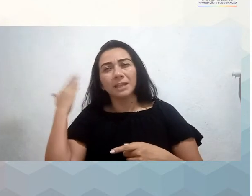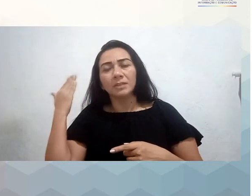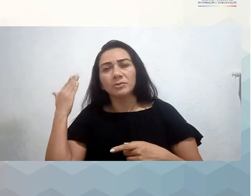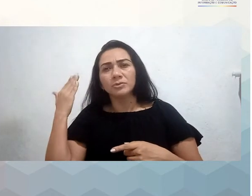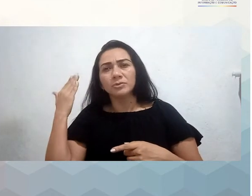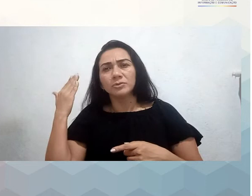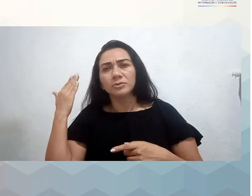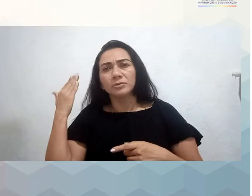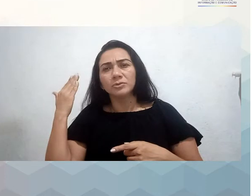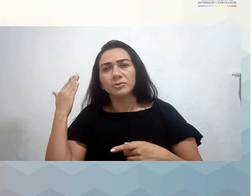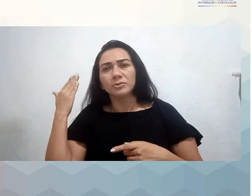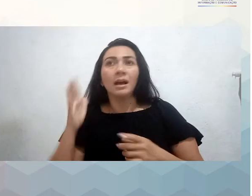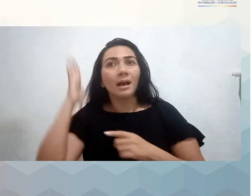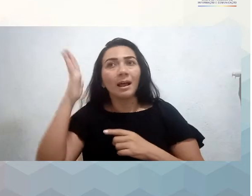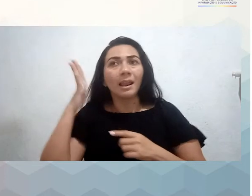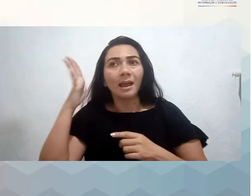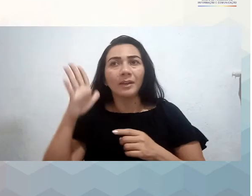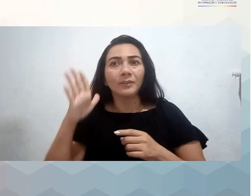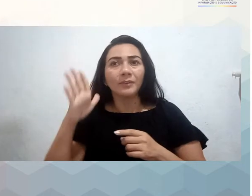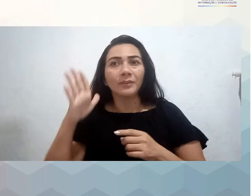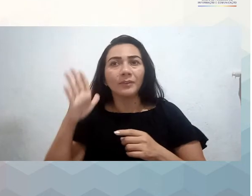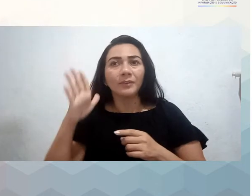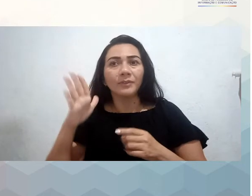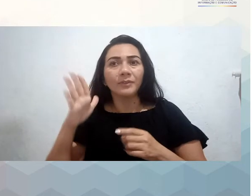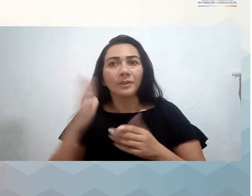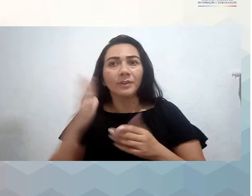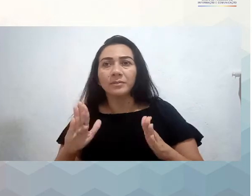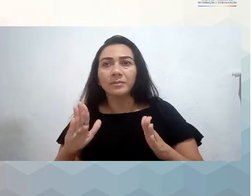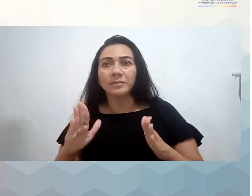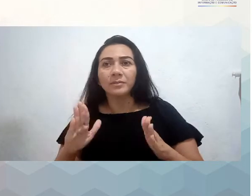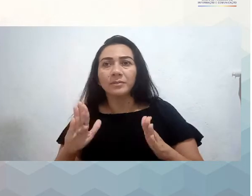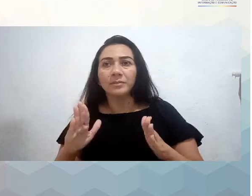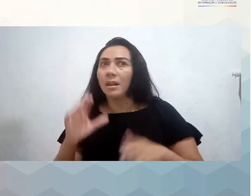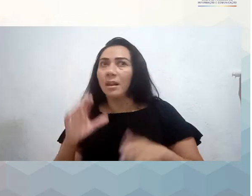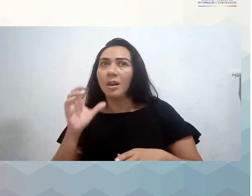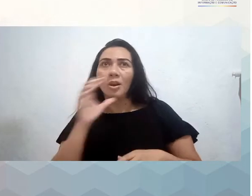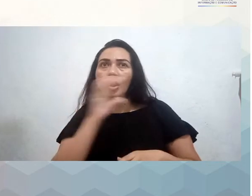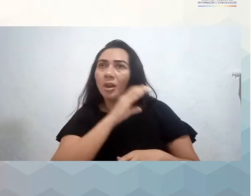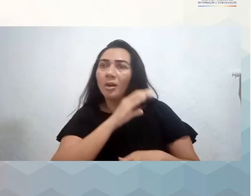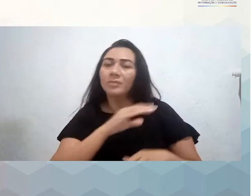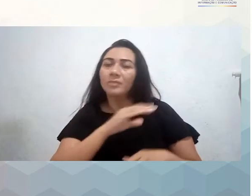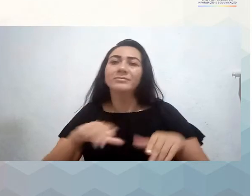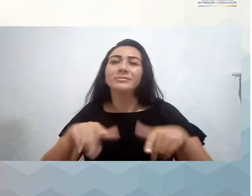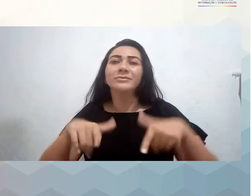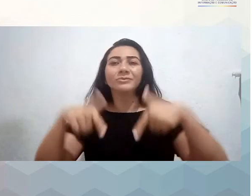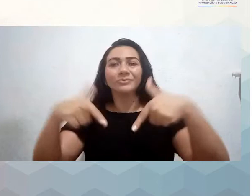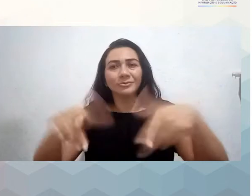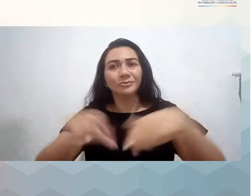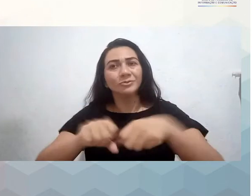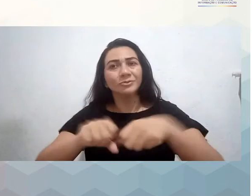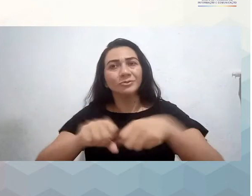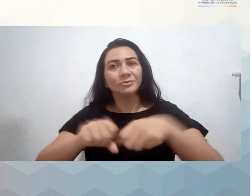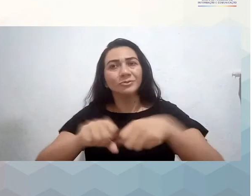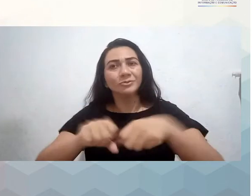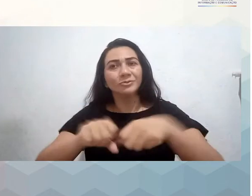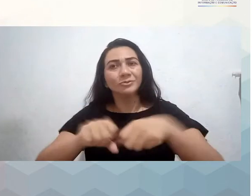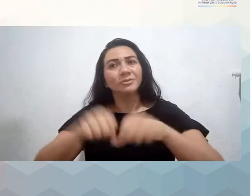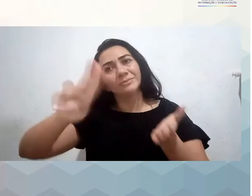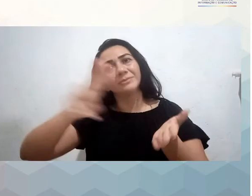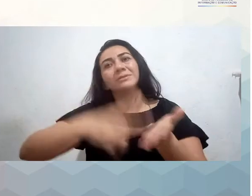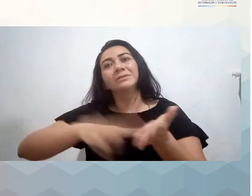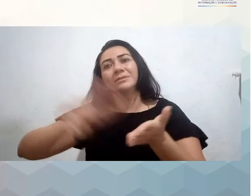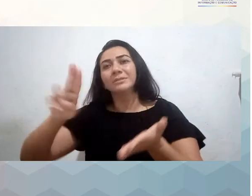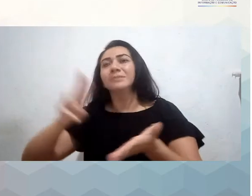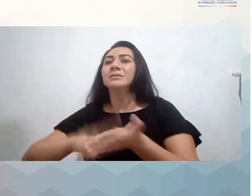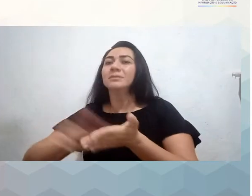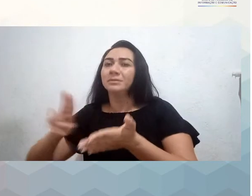vou tentar fazer isso, se eu não conseguir, até sábado, que é um prazo que eu tenho, porque eu estou terminando de mandar o da